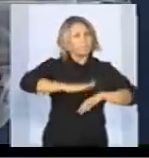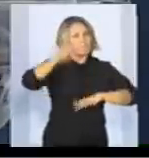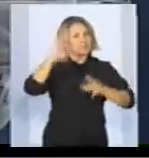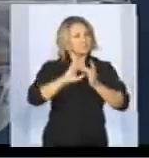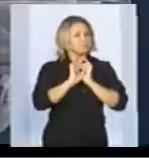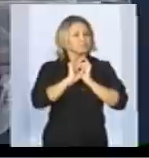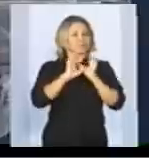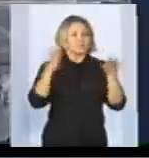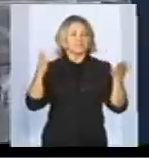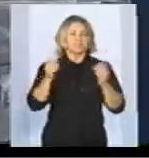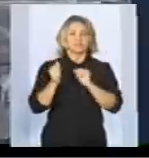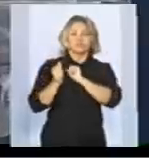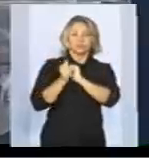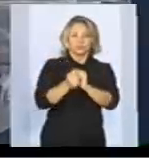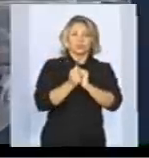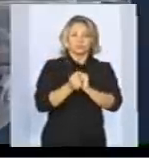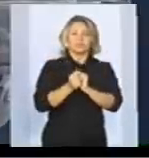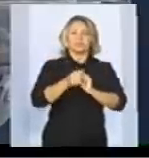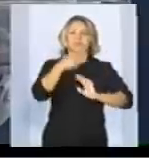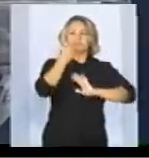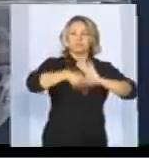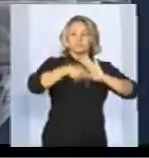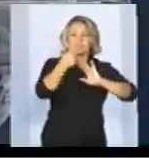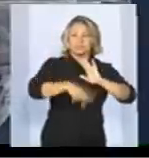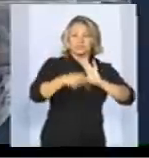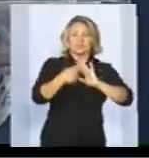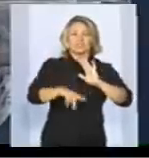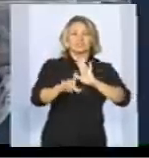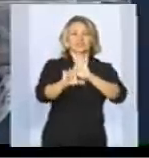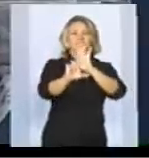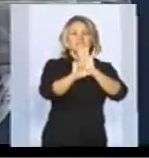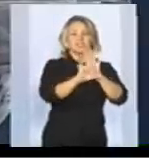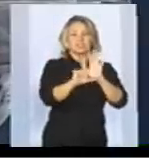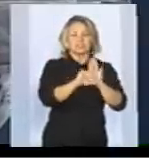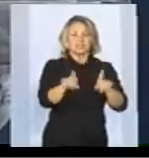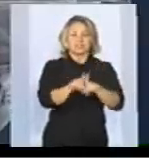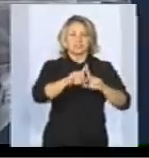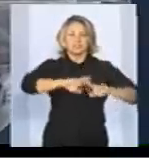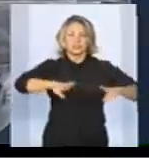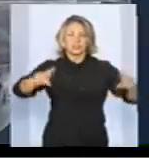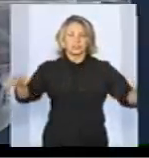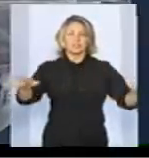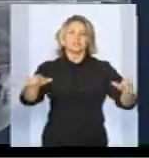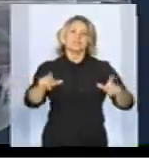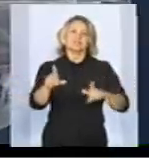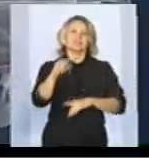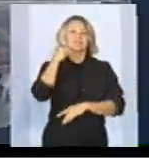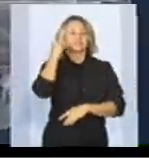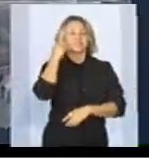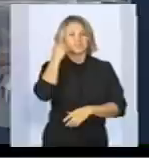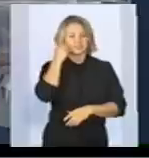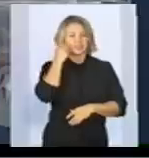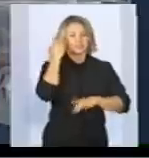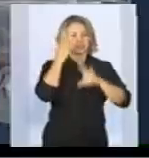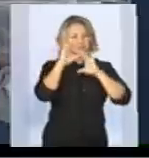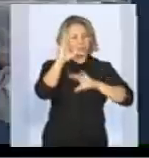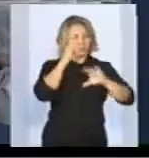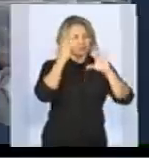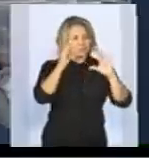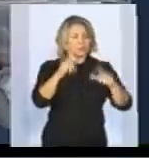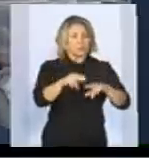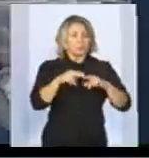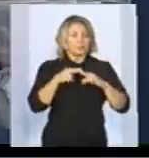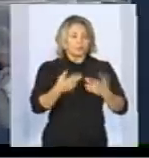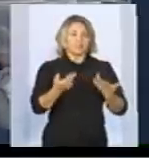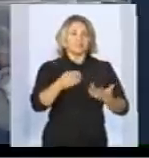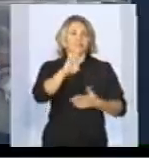Democráticos acompanhando o trâmite de projetos legislativos e demais experiências em políticas públicas de comunicação neste sentido o